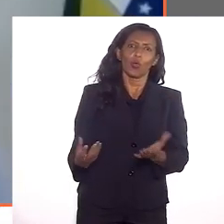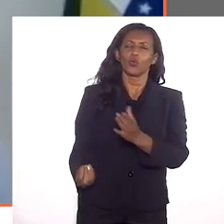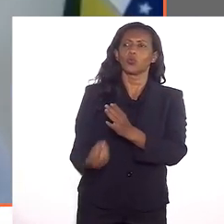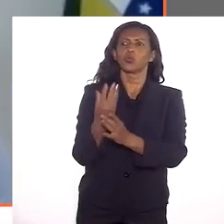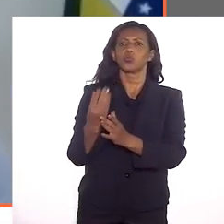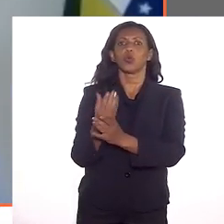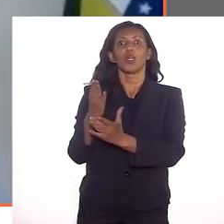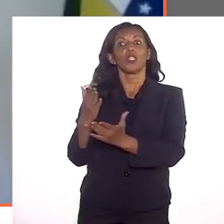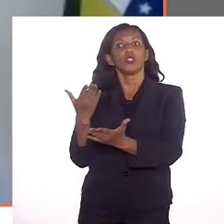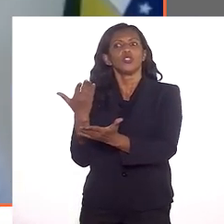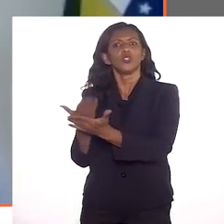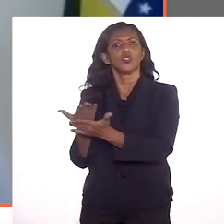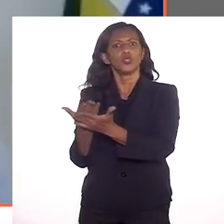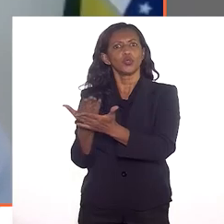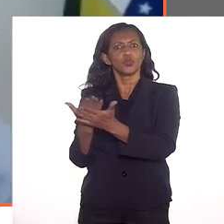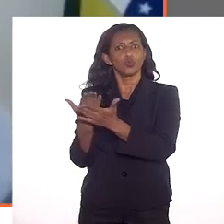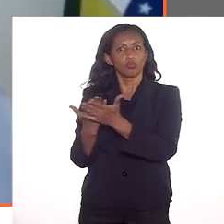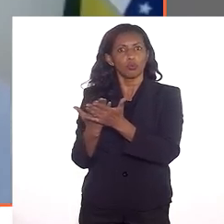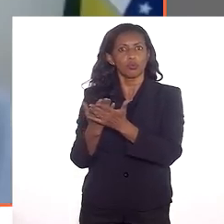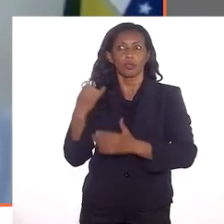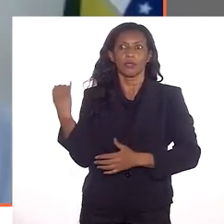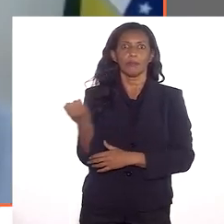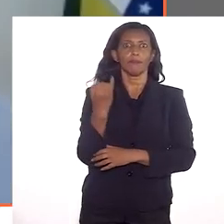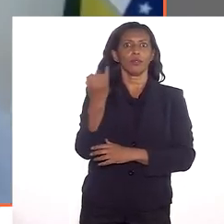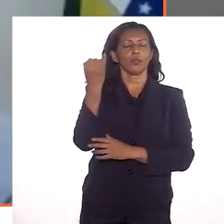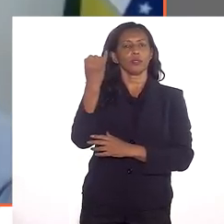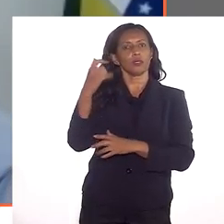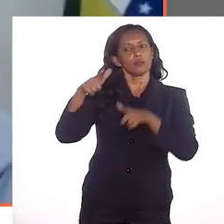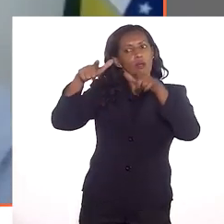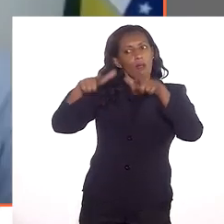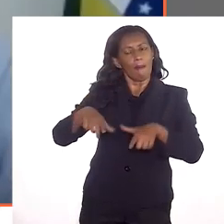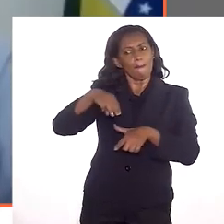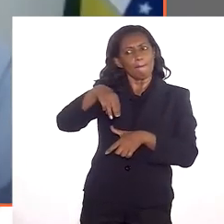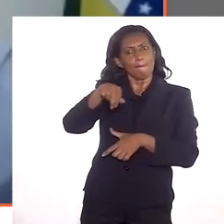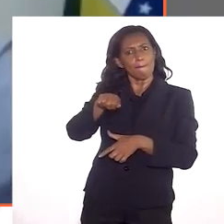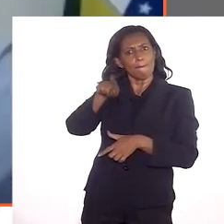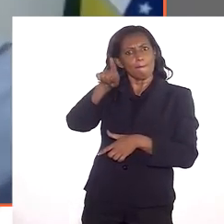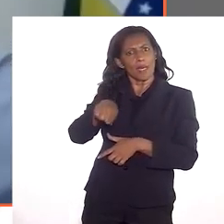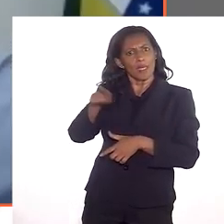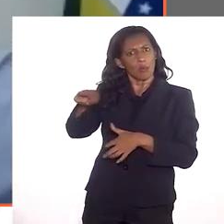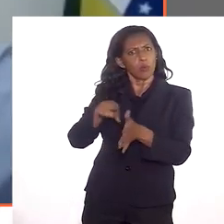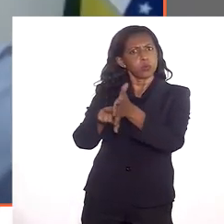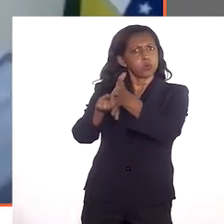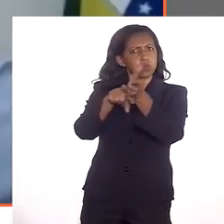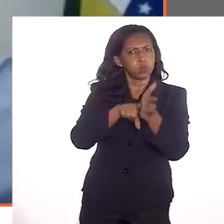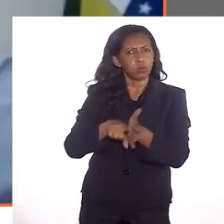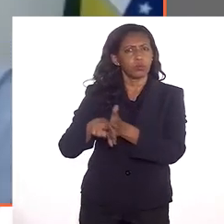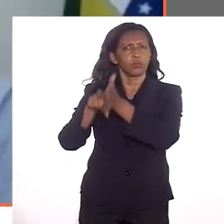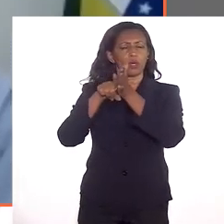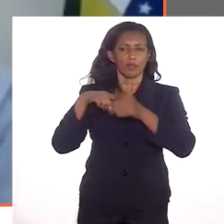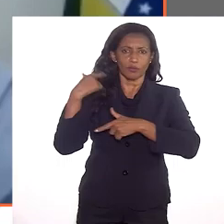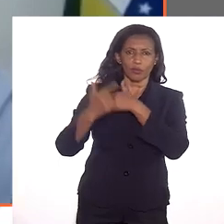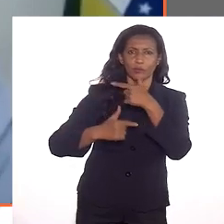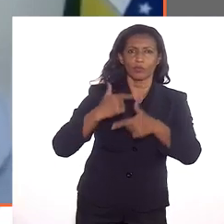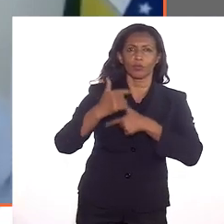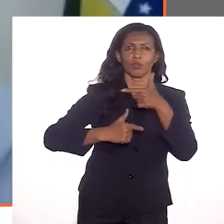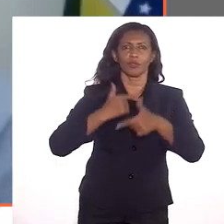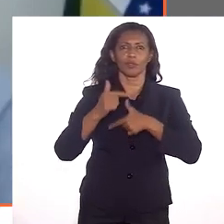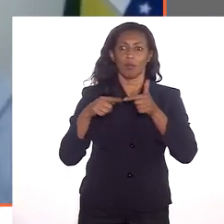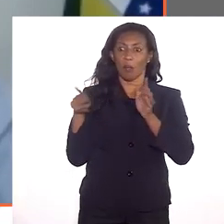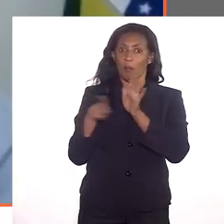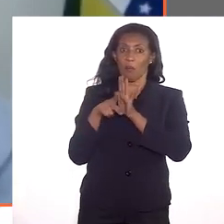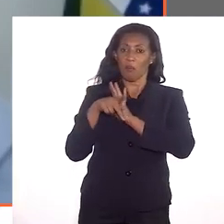hoje produz, por exemplo, estudos relevantíssimos sobre a Maré. É uma fonte importantíssima de pesquisa em função dos